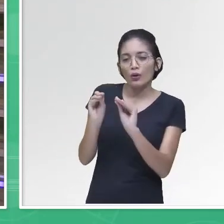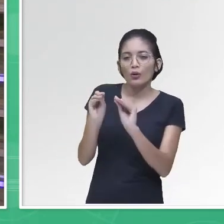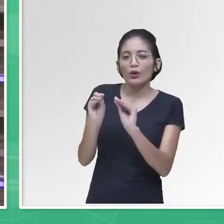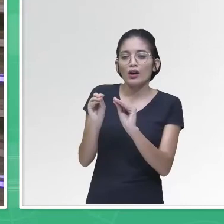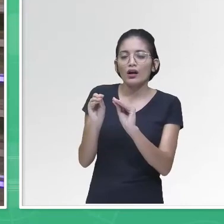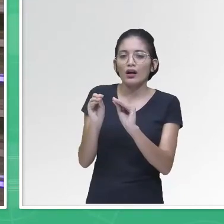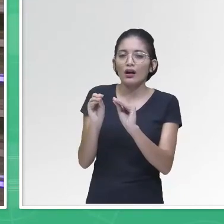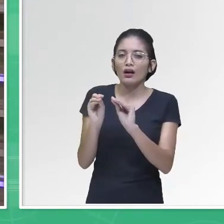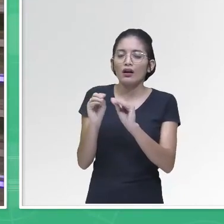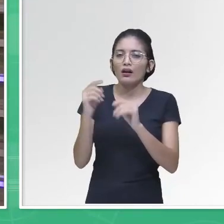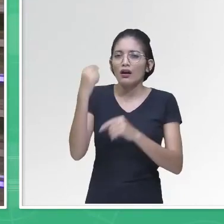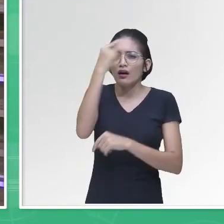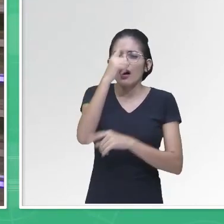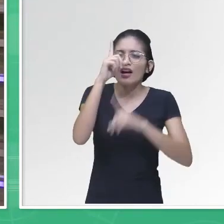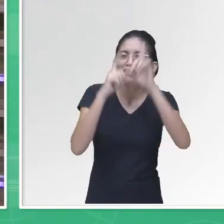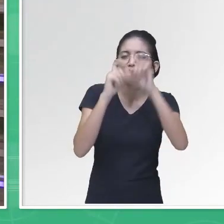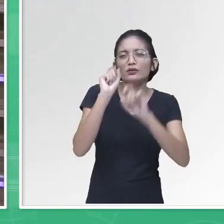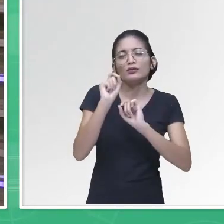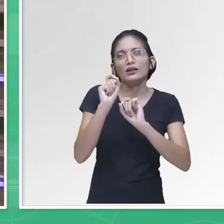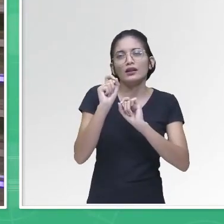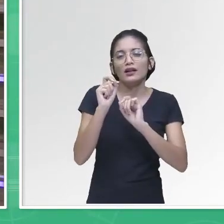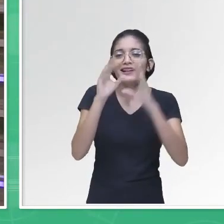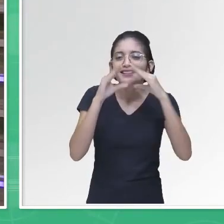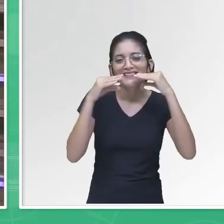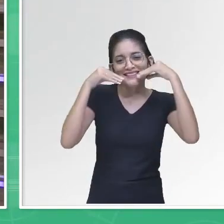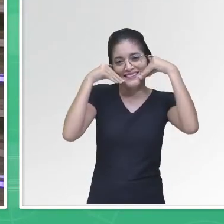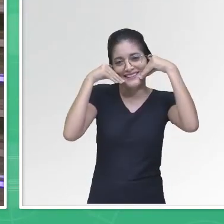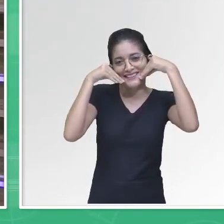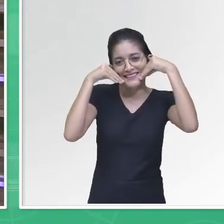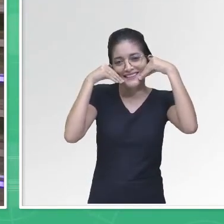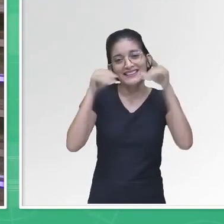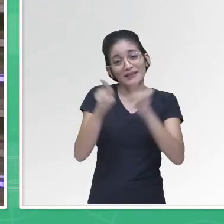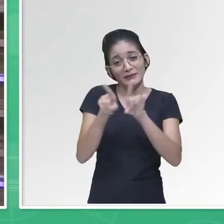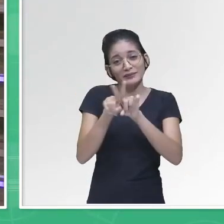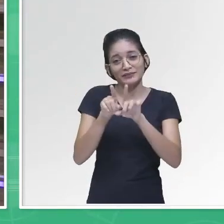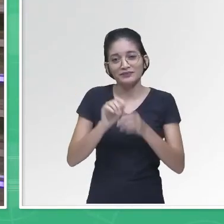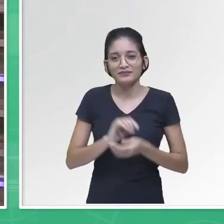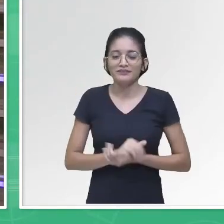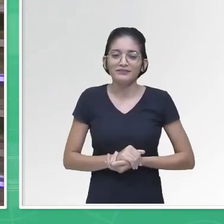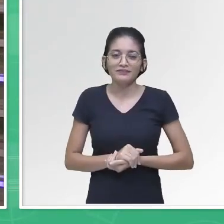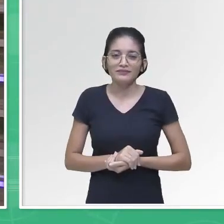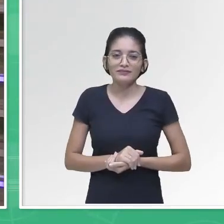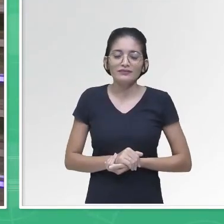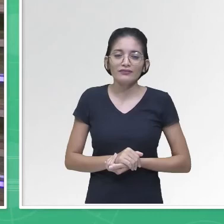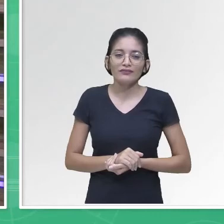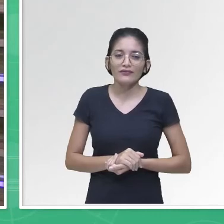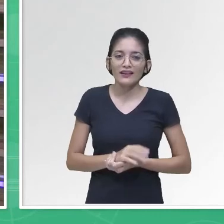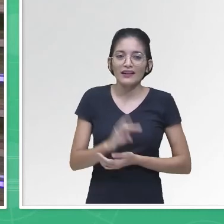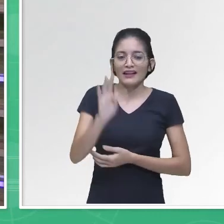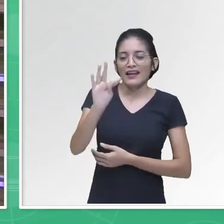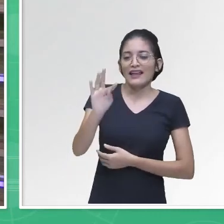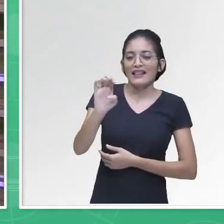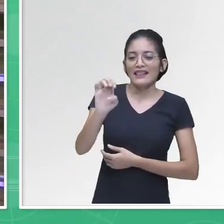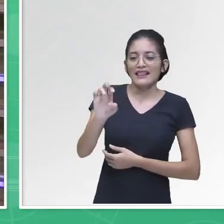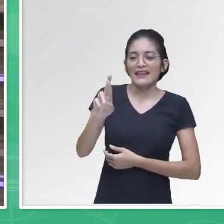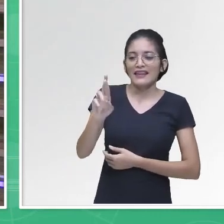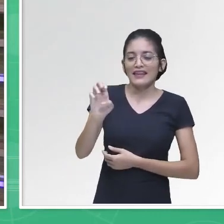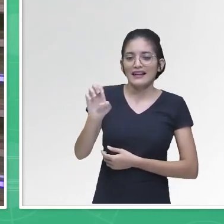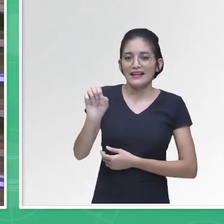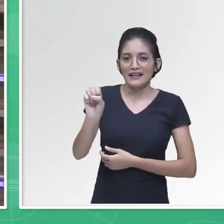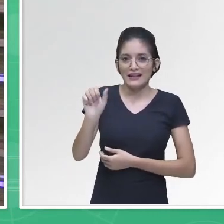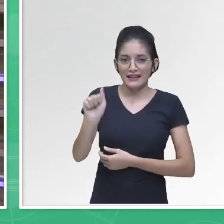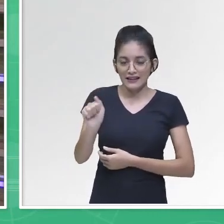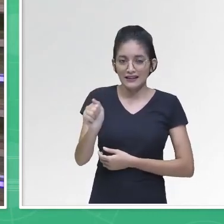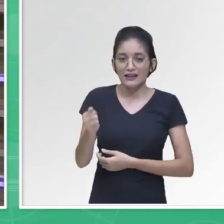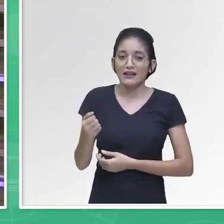uma carinha, deixa eu ver, rindo. É, legal. Só a Terezinha. Oi, Terezinha.